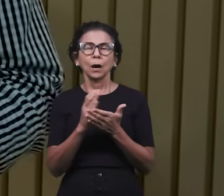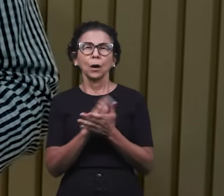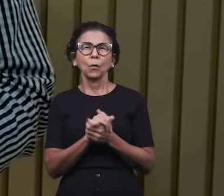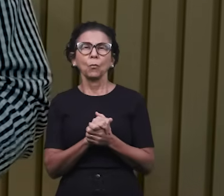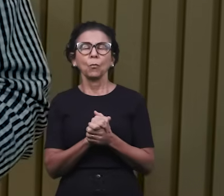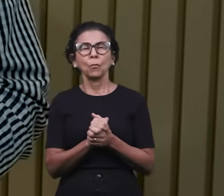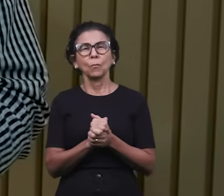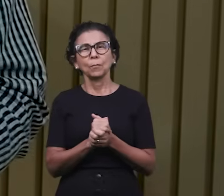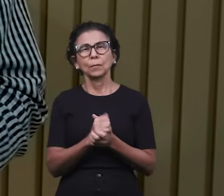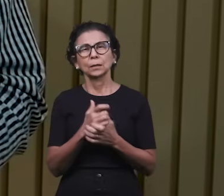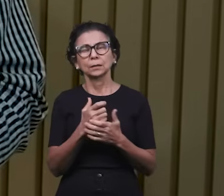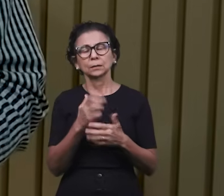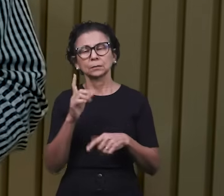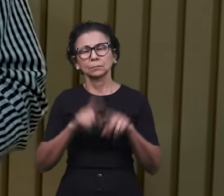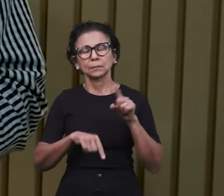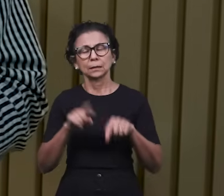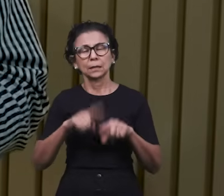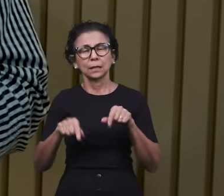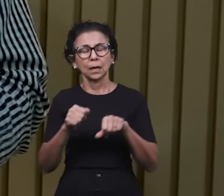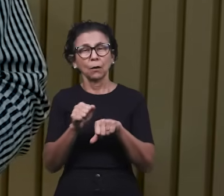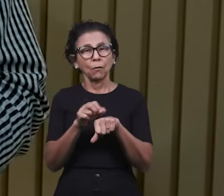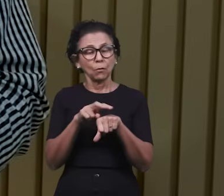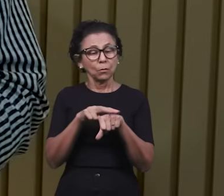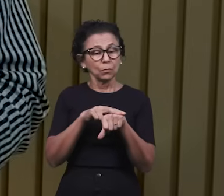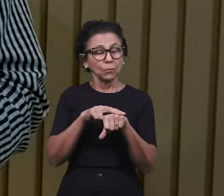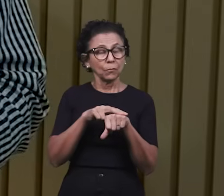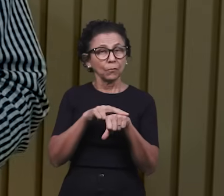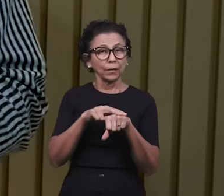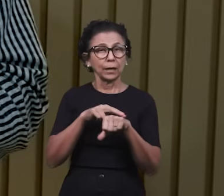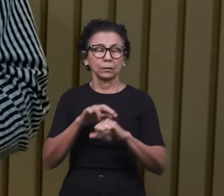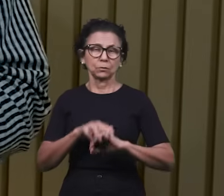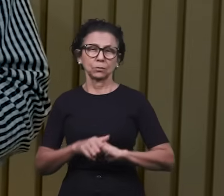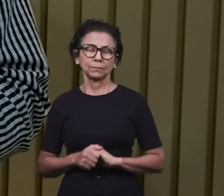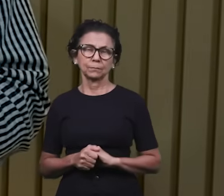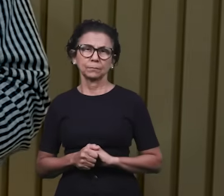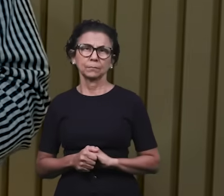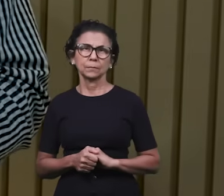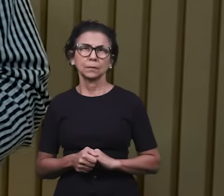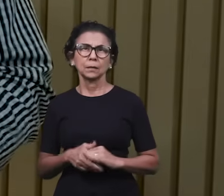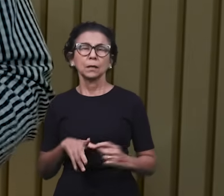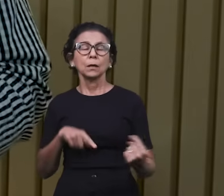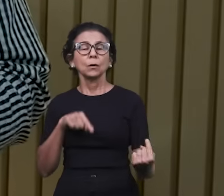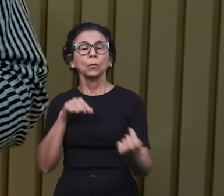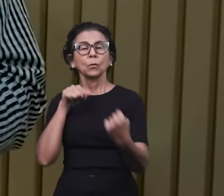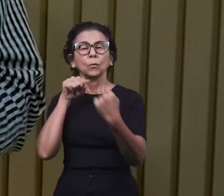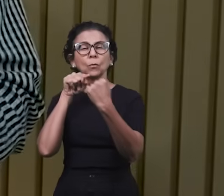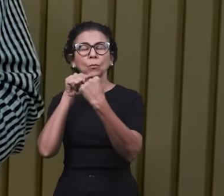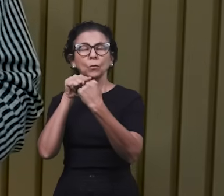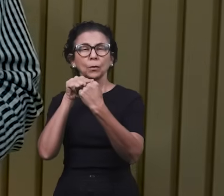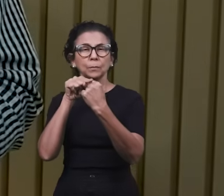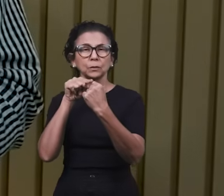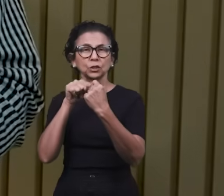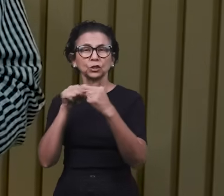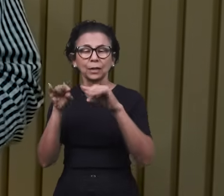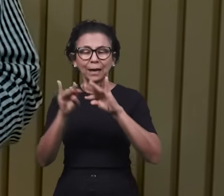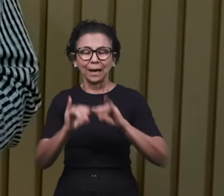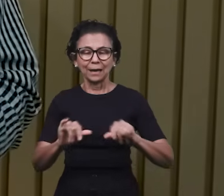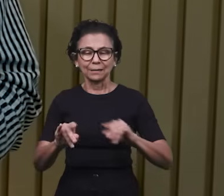utilizadas na adubação verde ou como cobertura, cujo objetivo é incorporar matéria